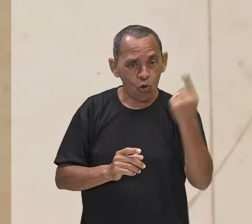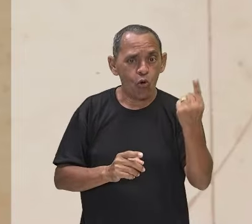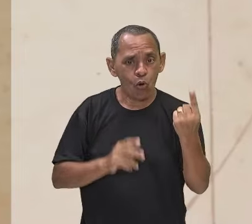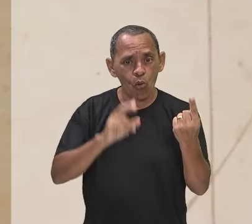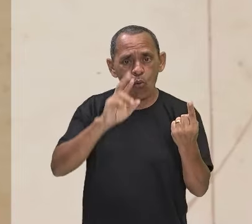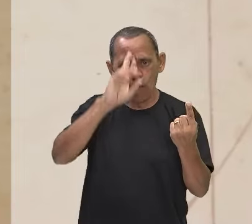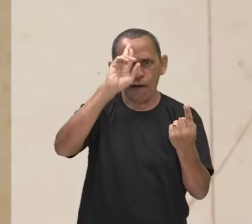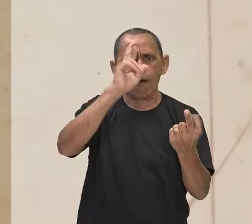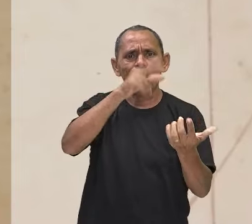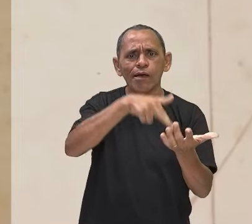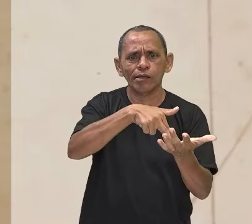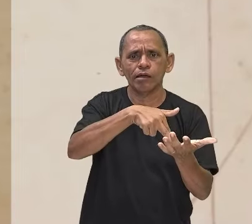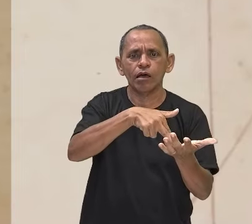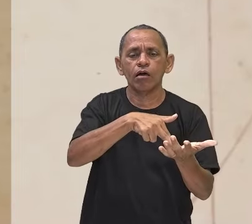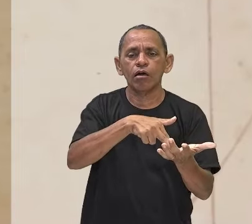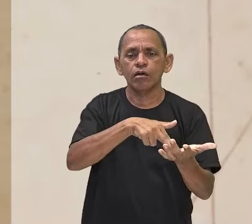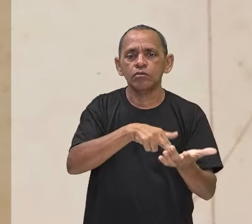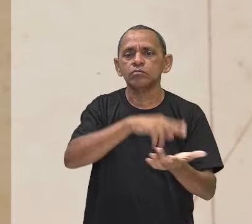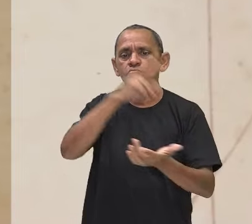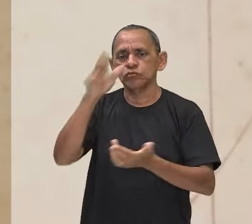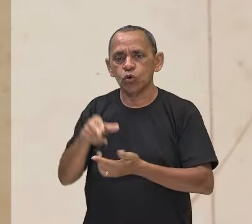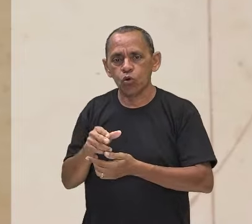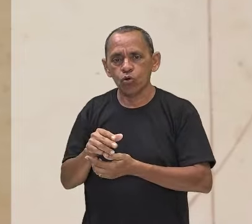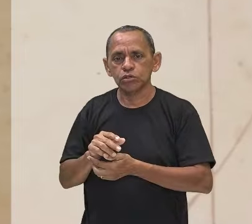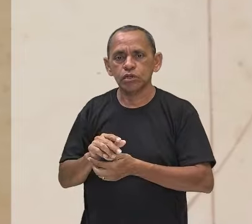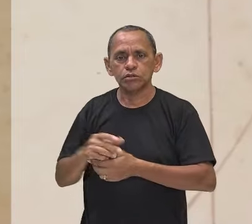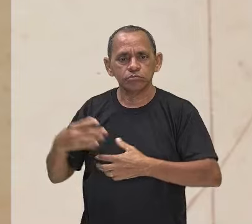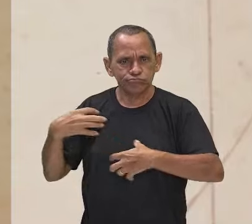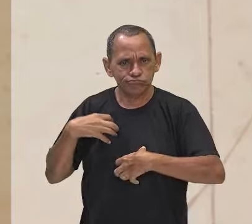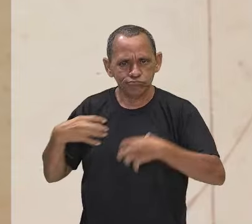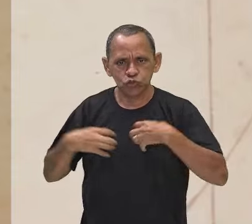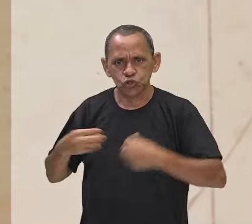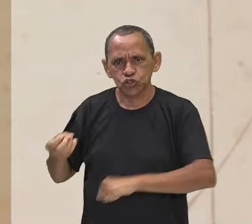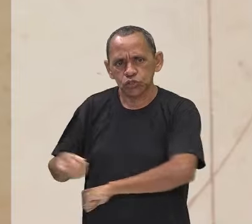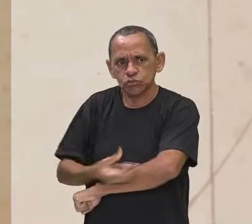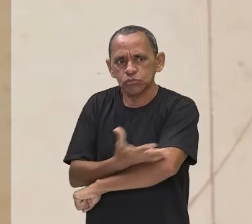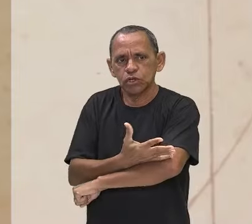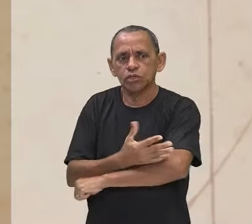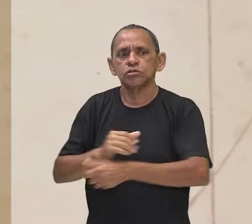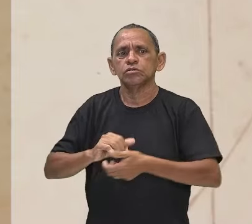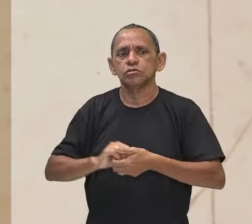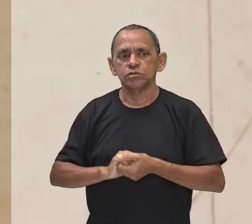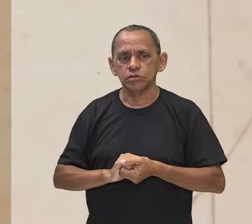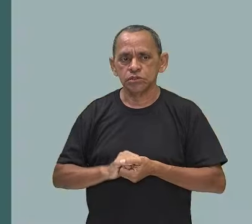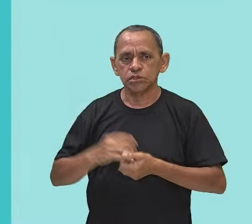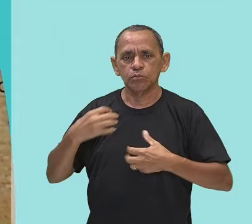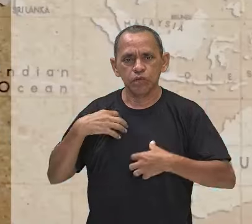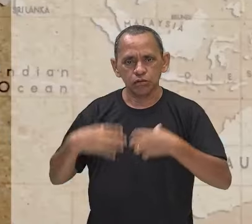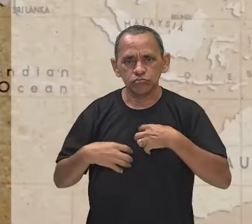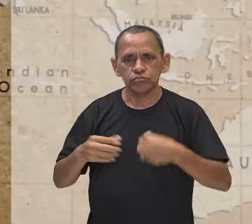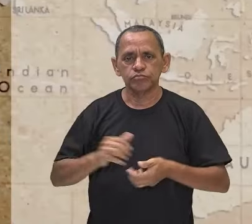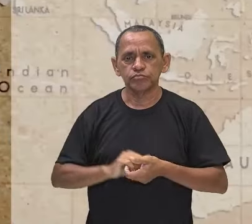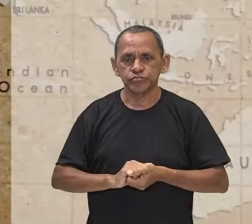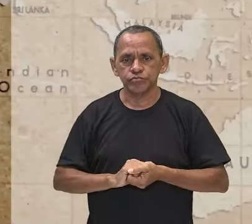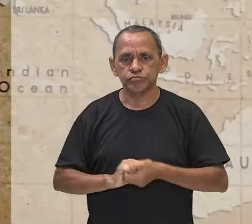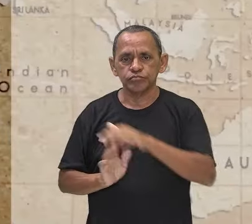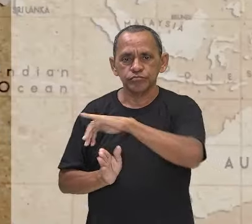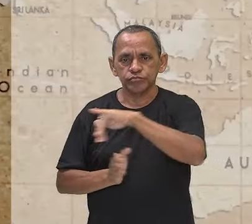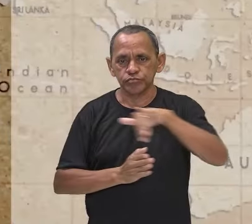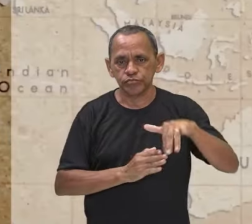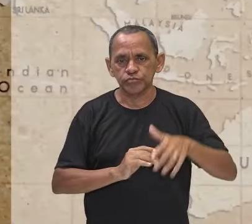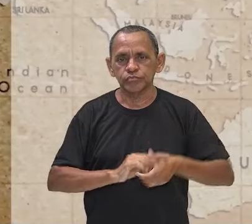racionalismo, a outra através das sensações, os meus sentidos. É isso. Então vamos falar um